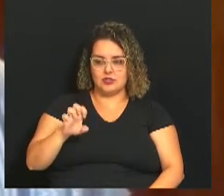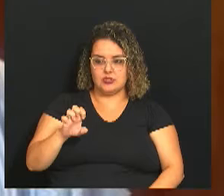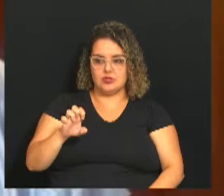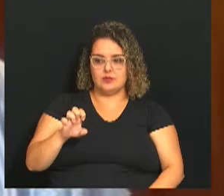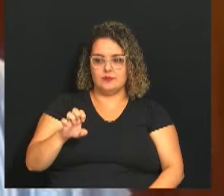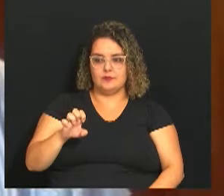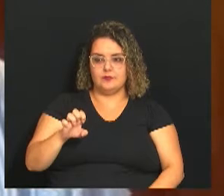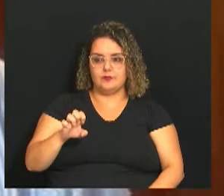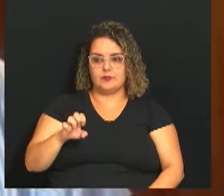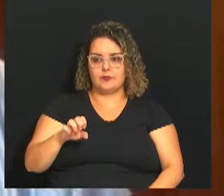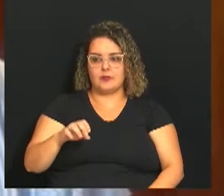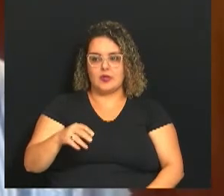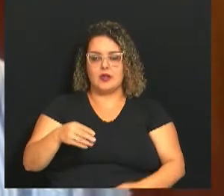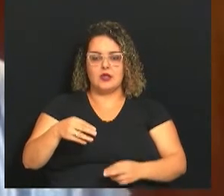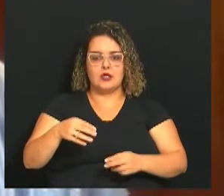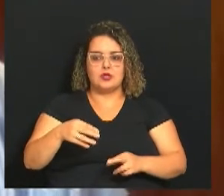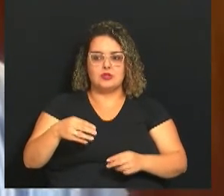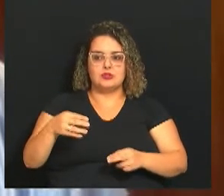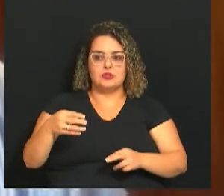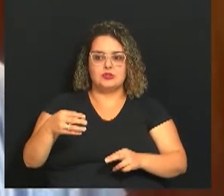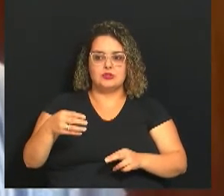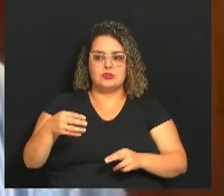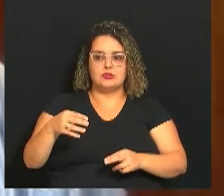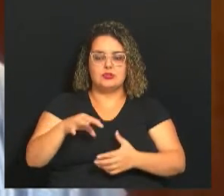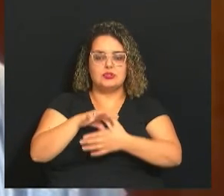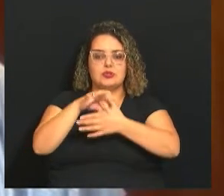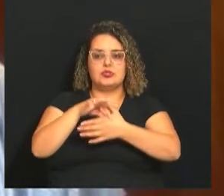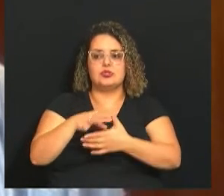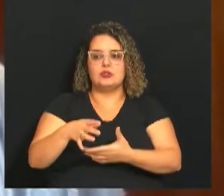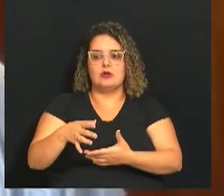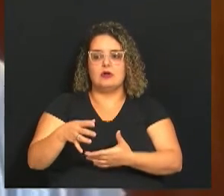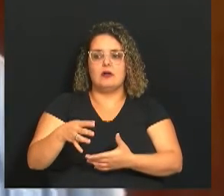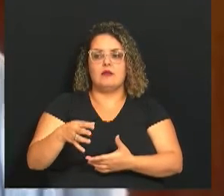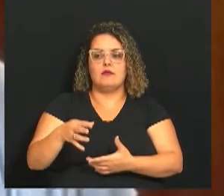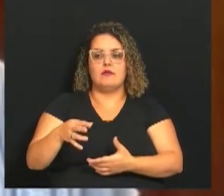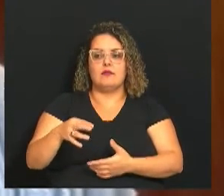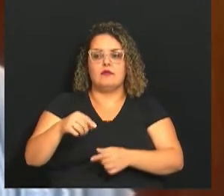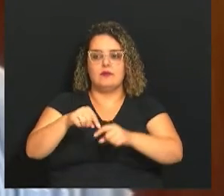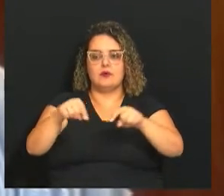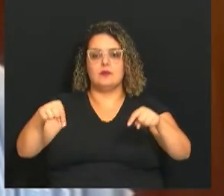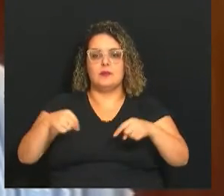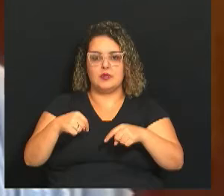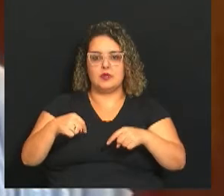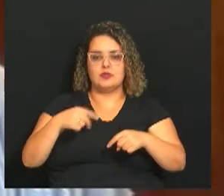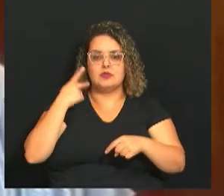Débora Palermo. Ela está acompanhando a nossa comissão.